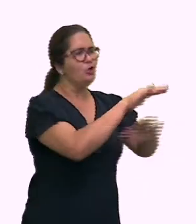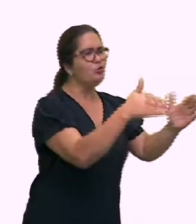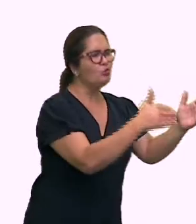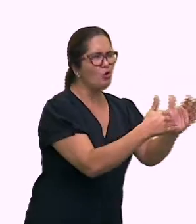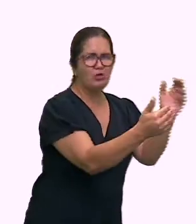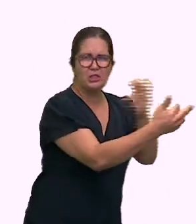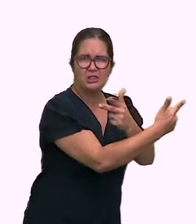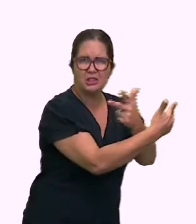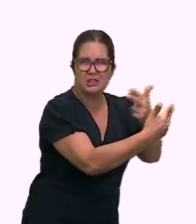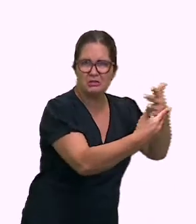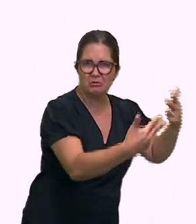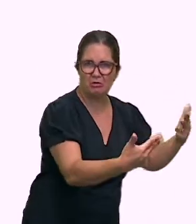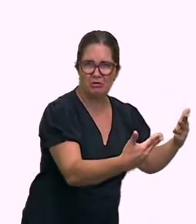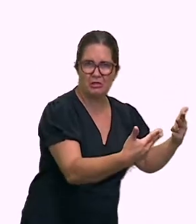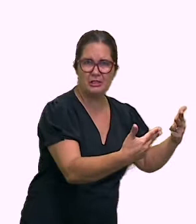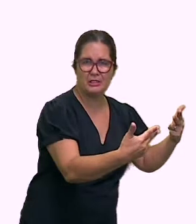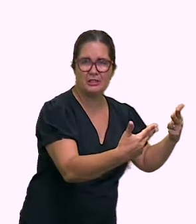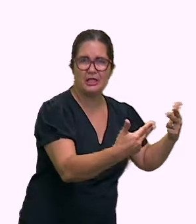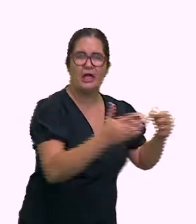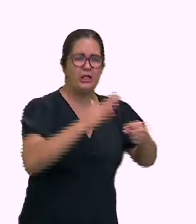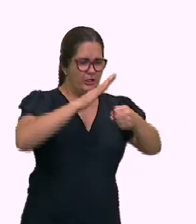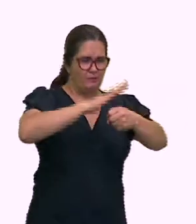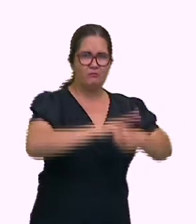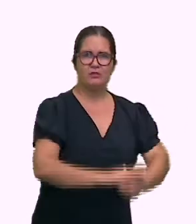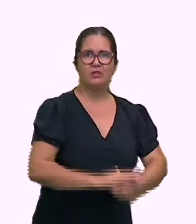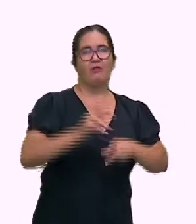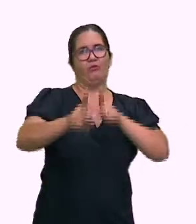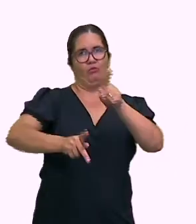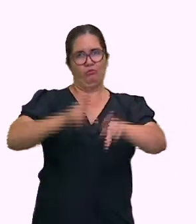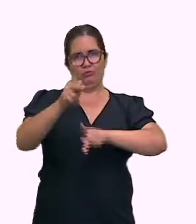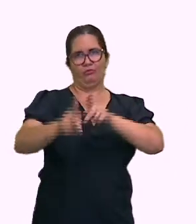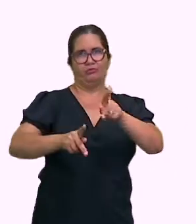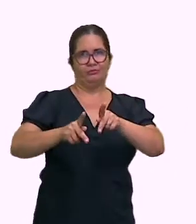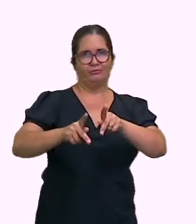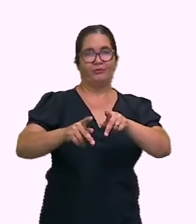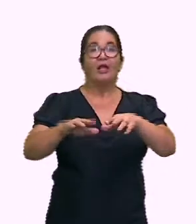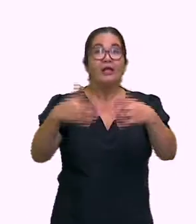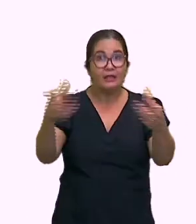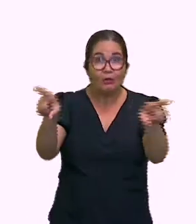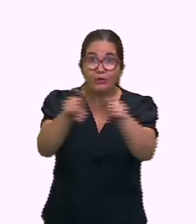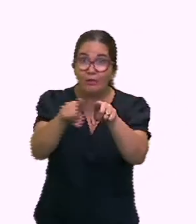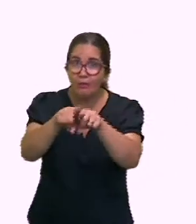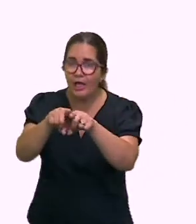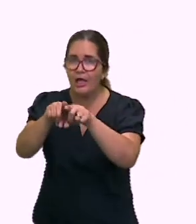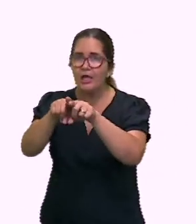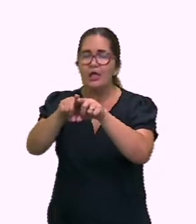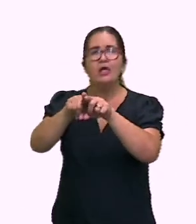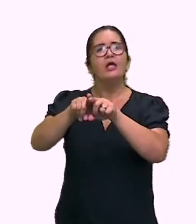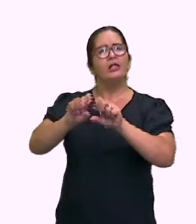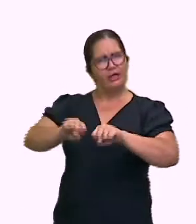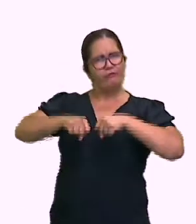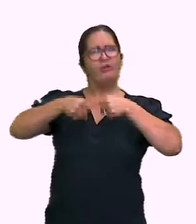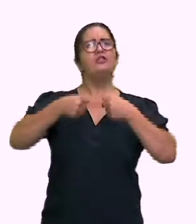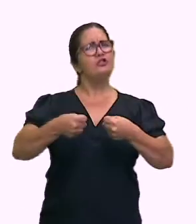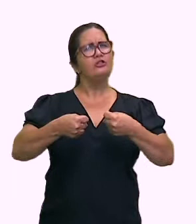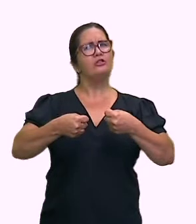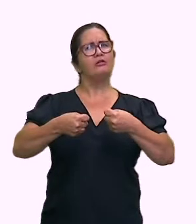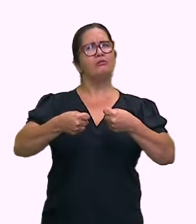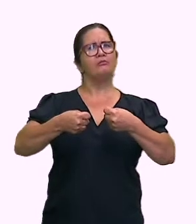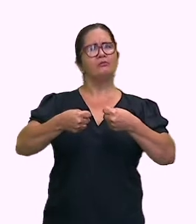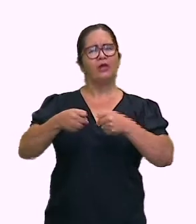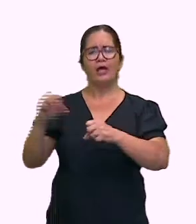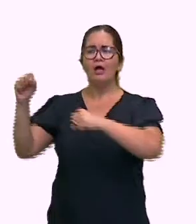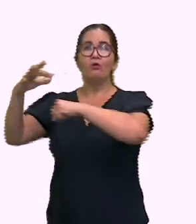eles. Mas tinha a parte a favor, a que defendia. O que ele defendia?